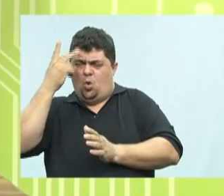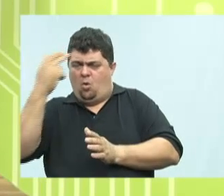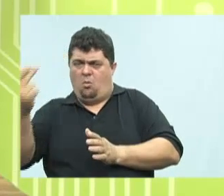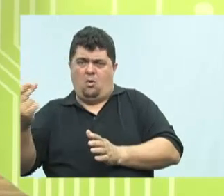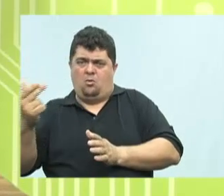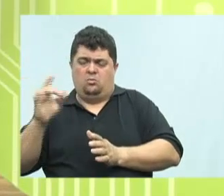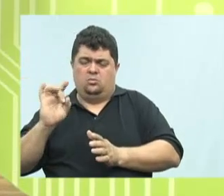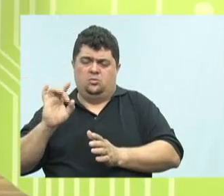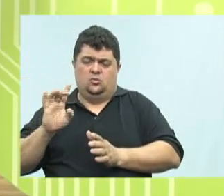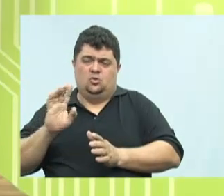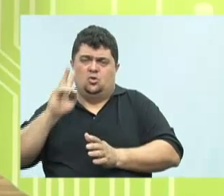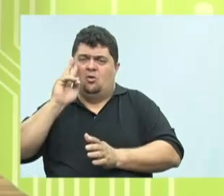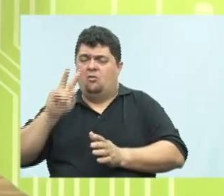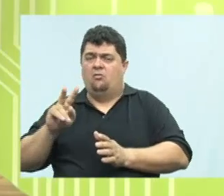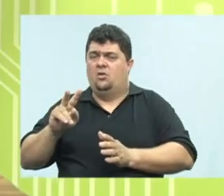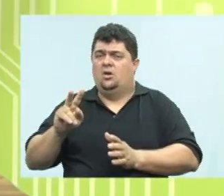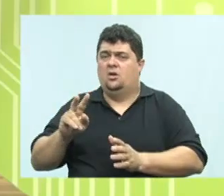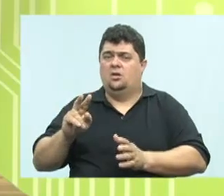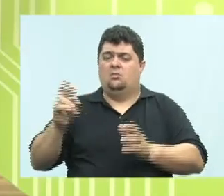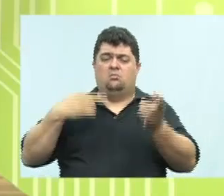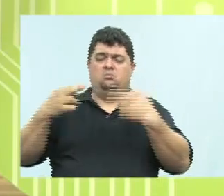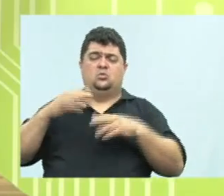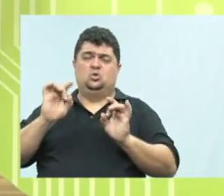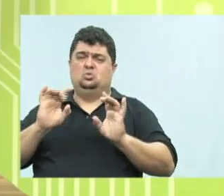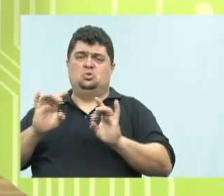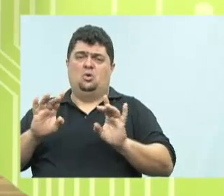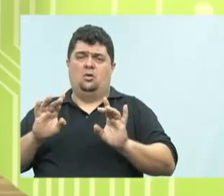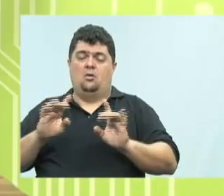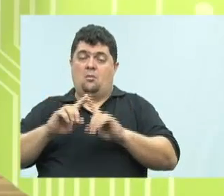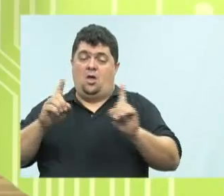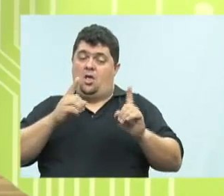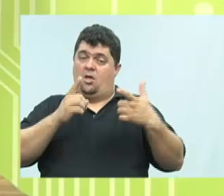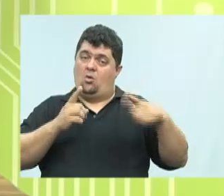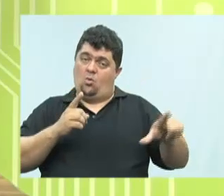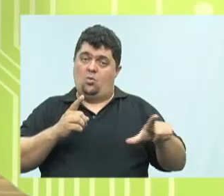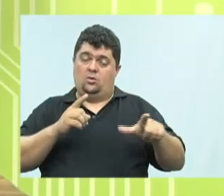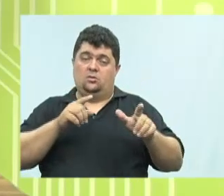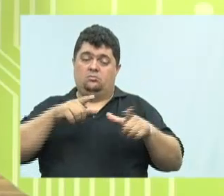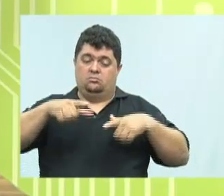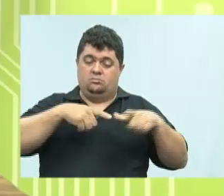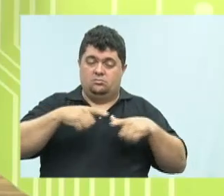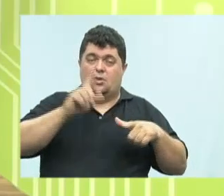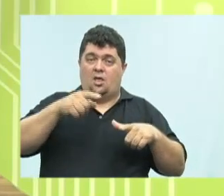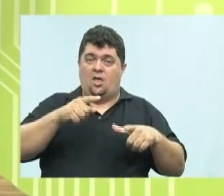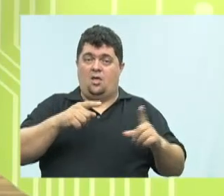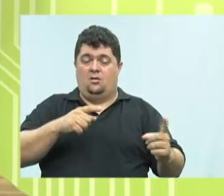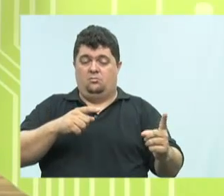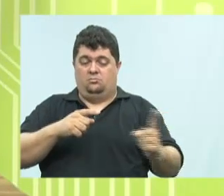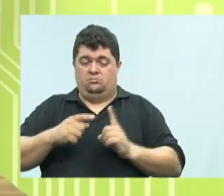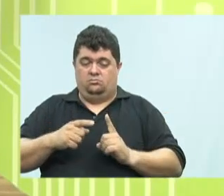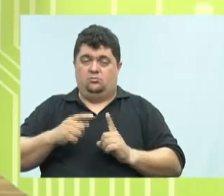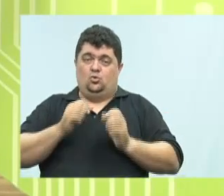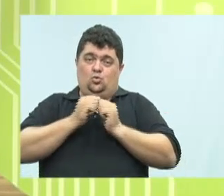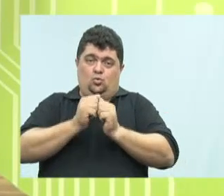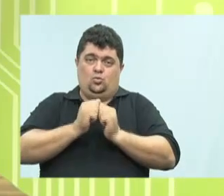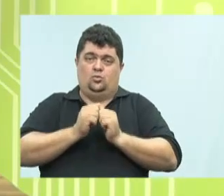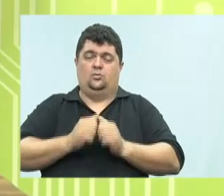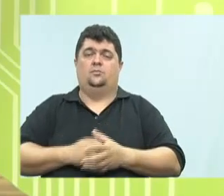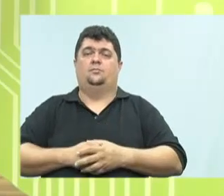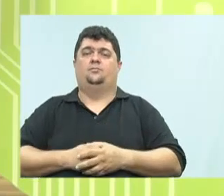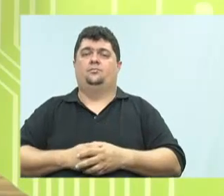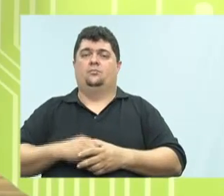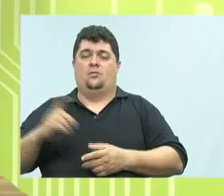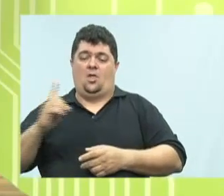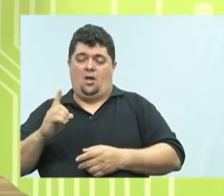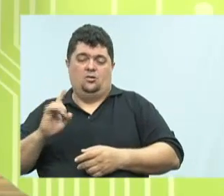ela só se preocupe, mas ela tem esse caráter. Ela se preocupa com a coleta, né, de dados, a sua análise